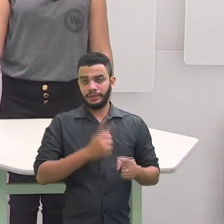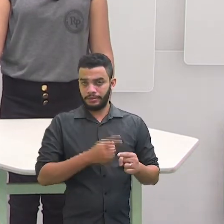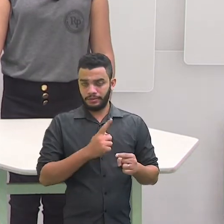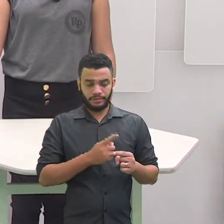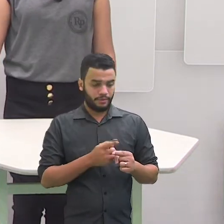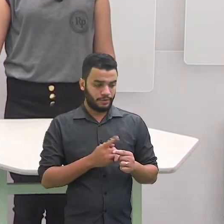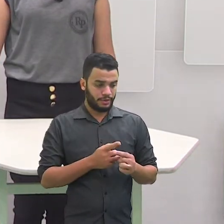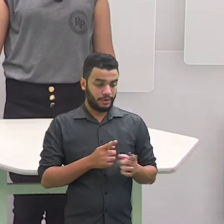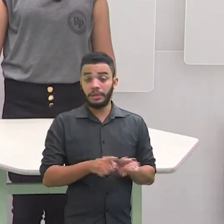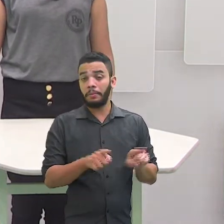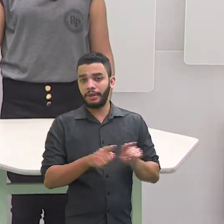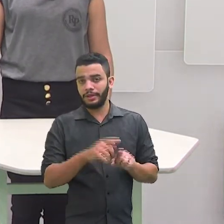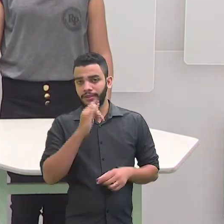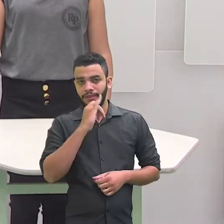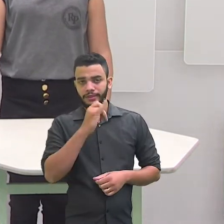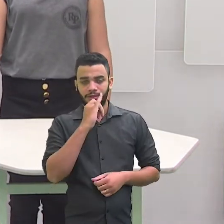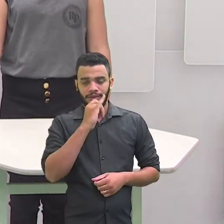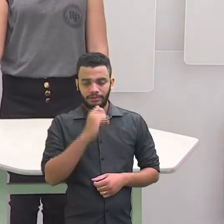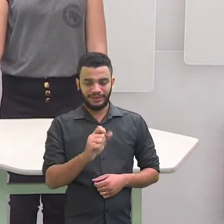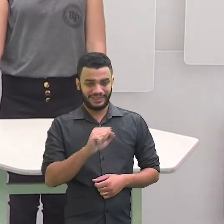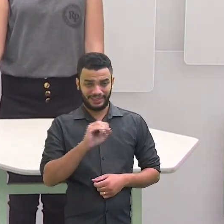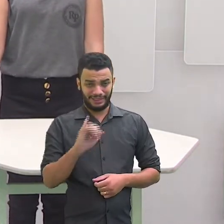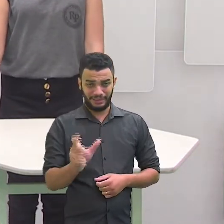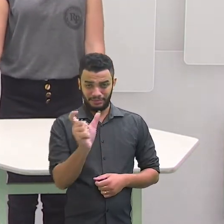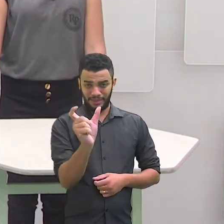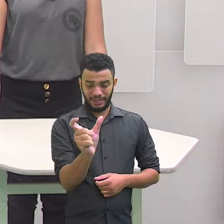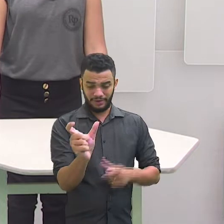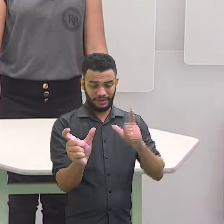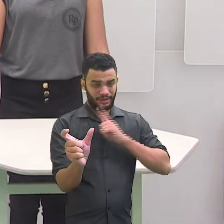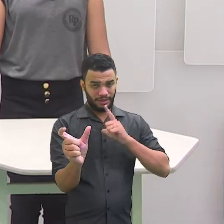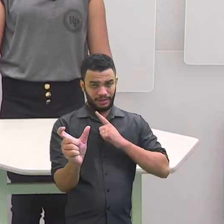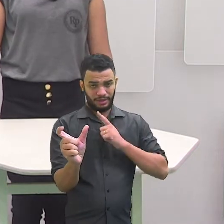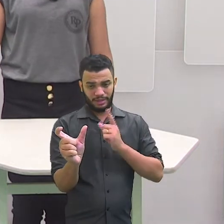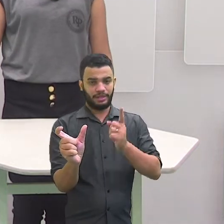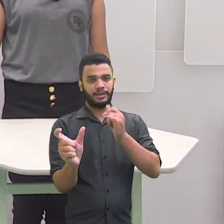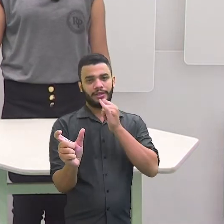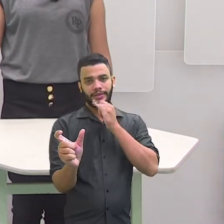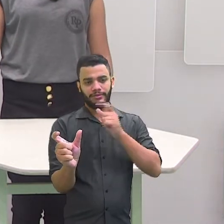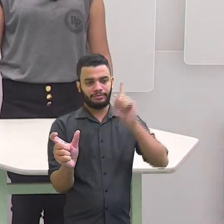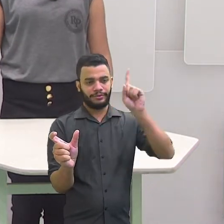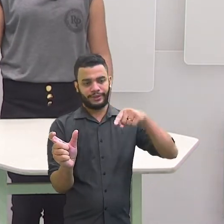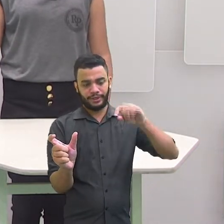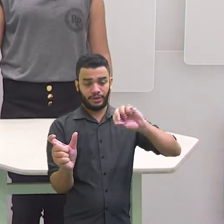A acentuação das palavras é muito importante, tá? E